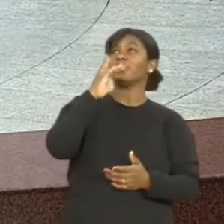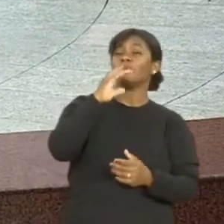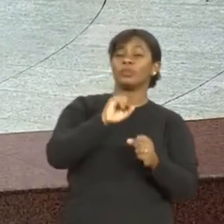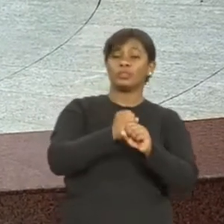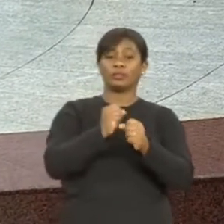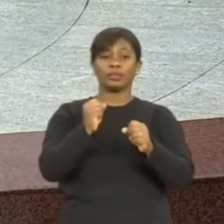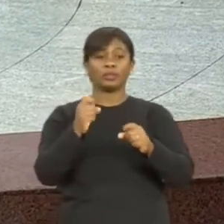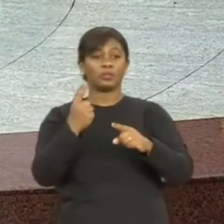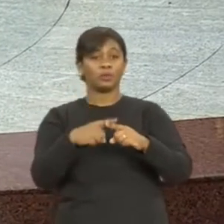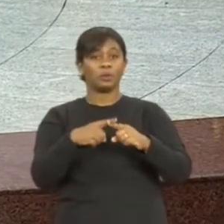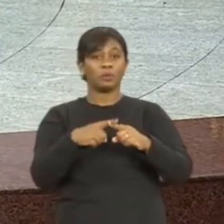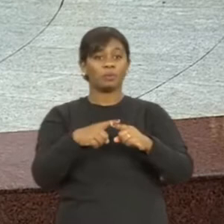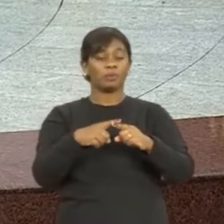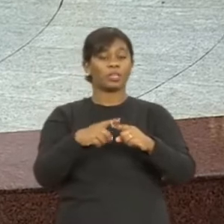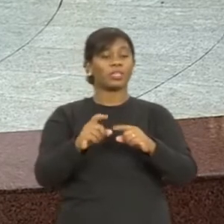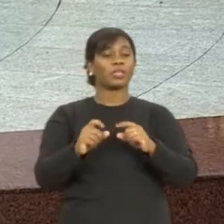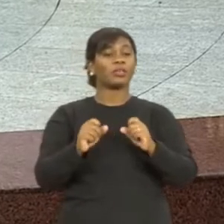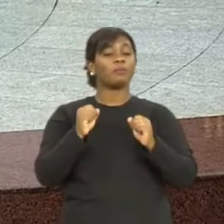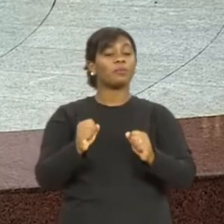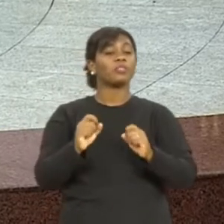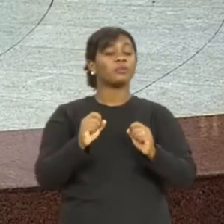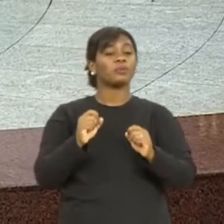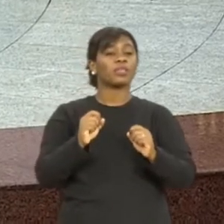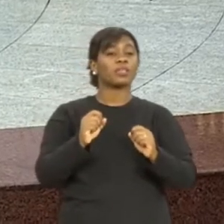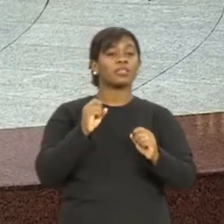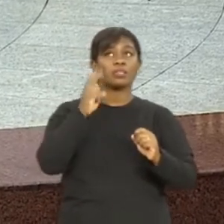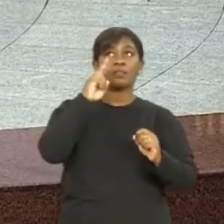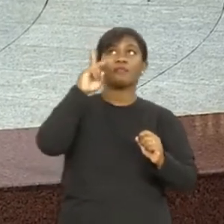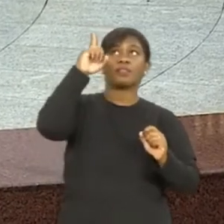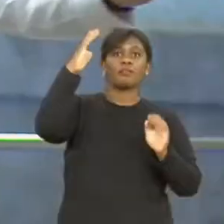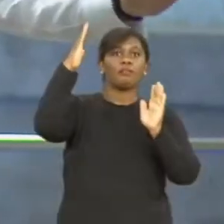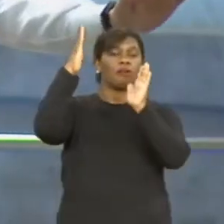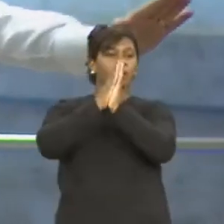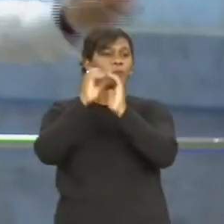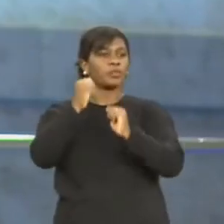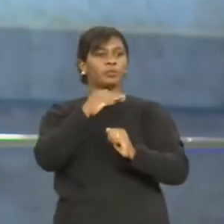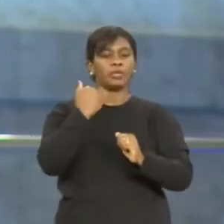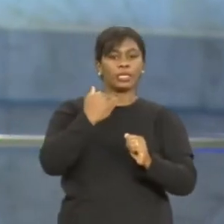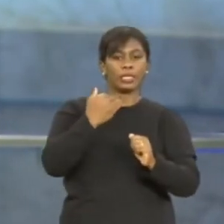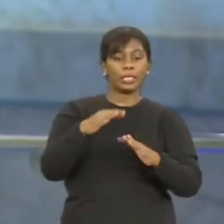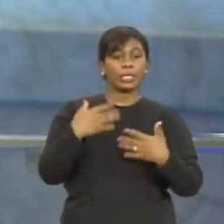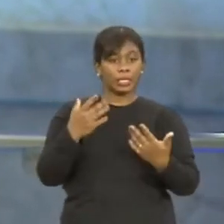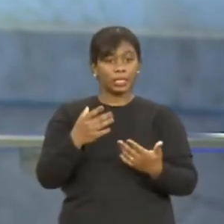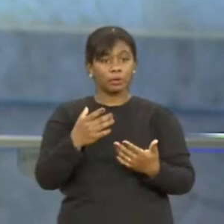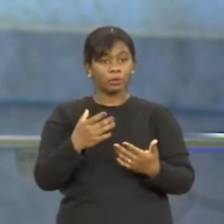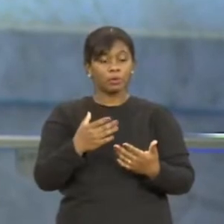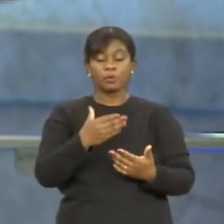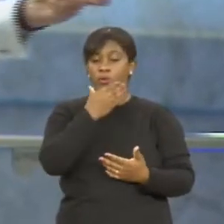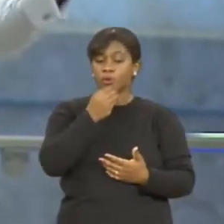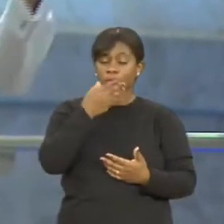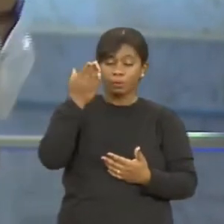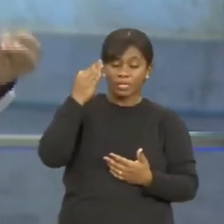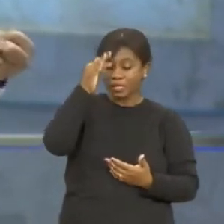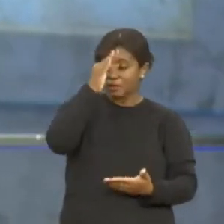eles poderiam ser fulminados e morrer ali. Então eles temiam a Deus, eles